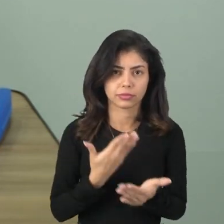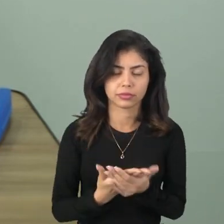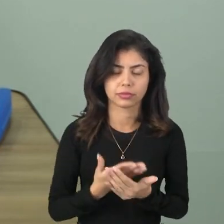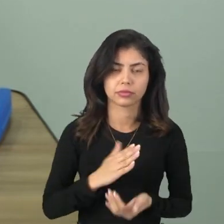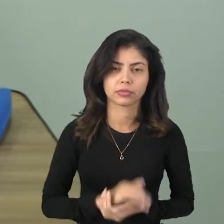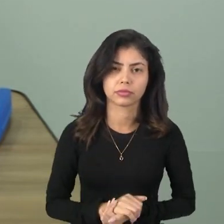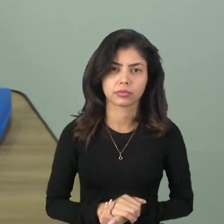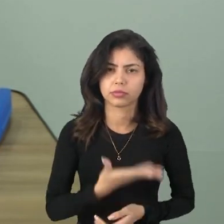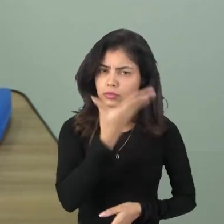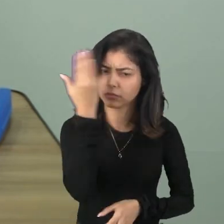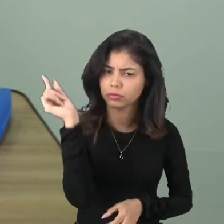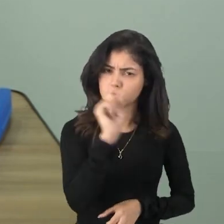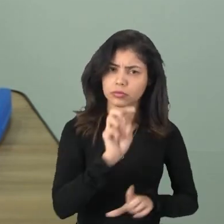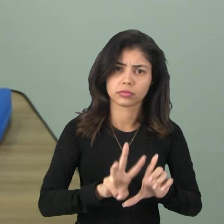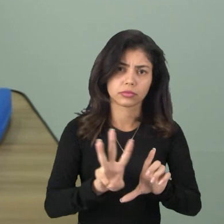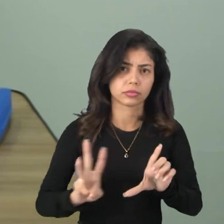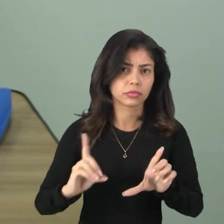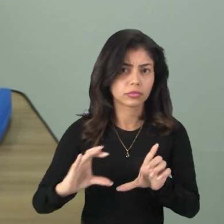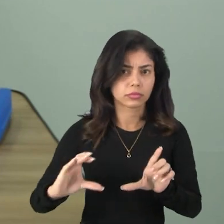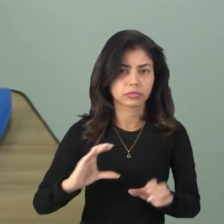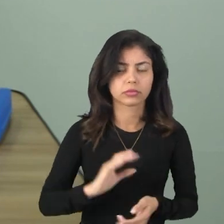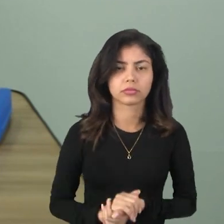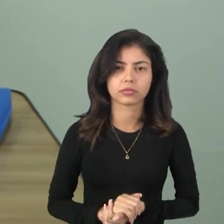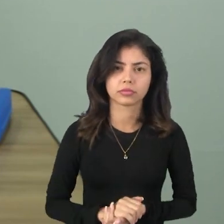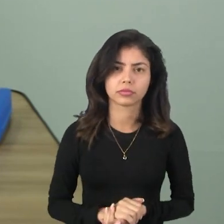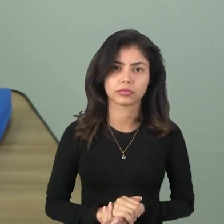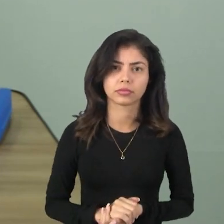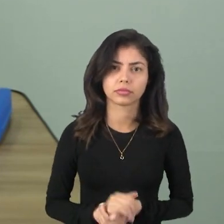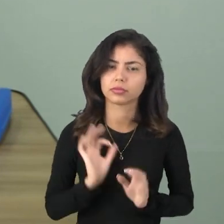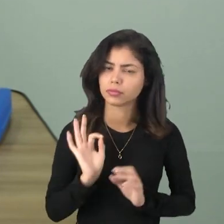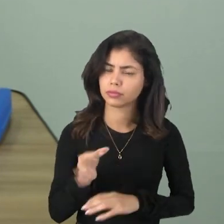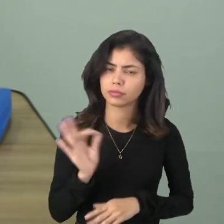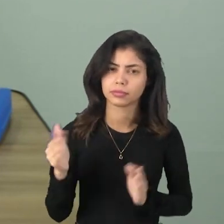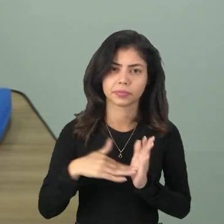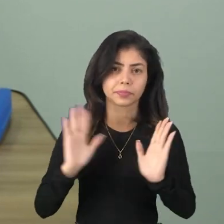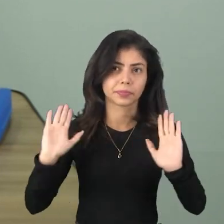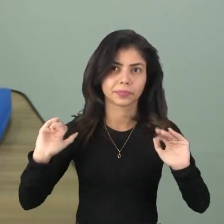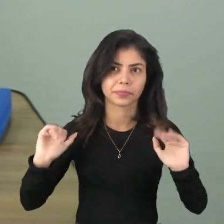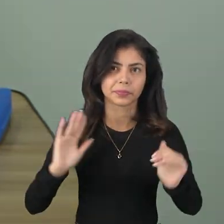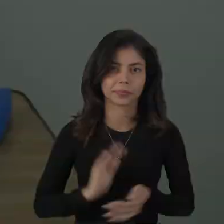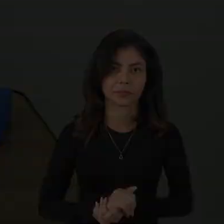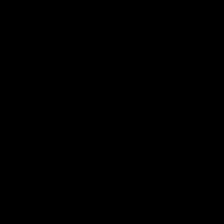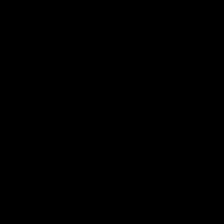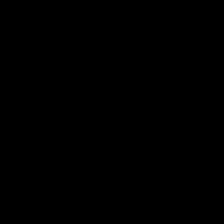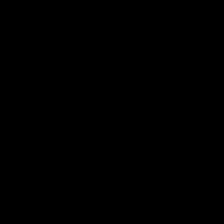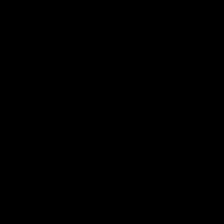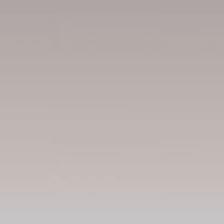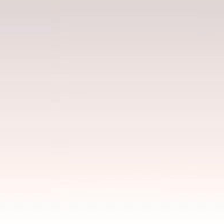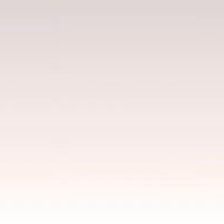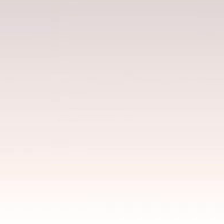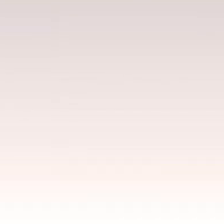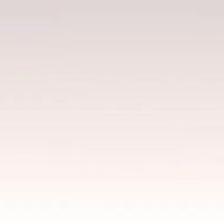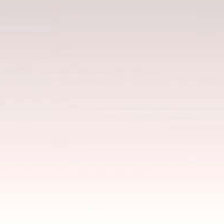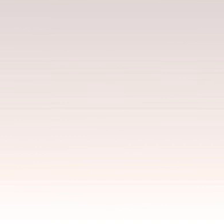outra aula não esqueça de acessar a plataforma Duque certinho até mais